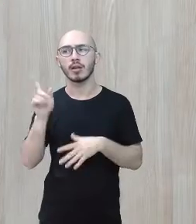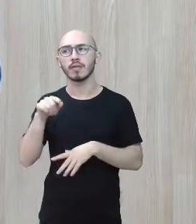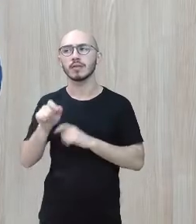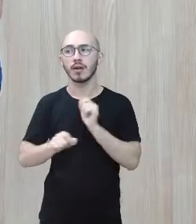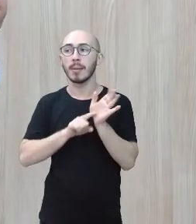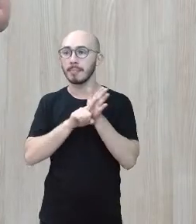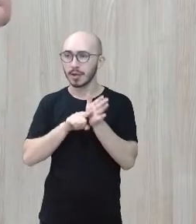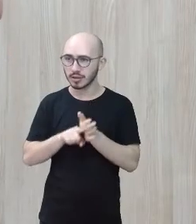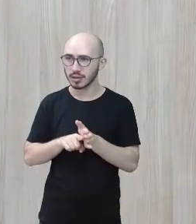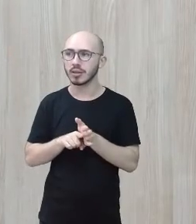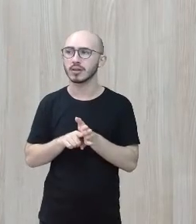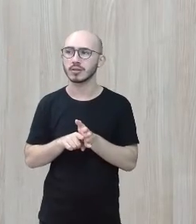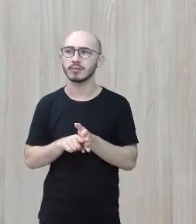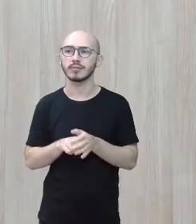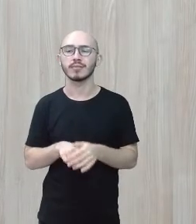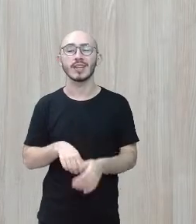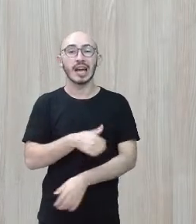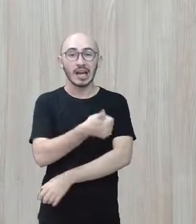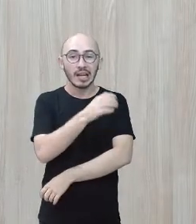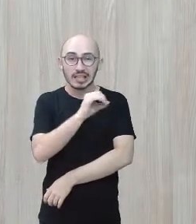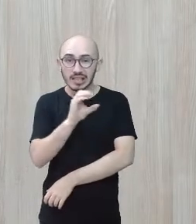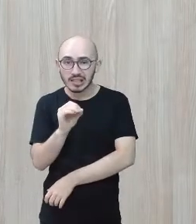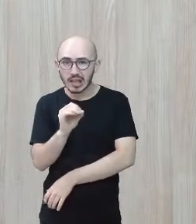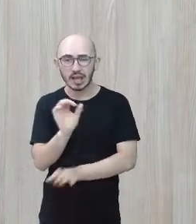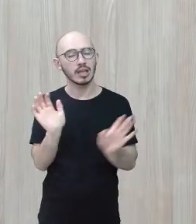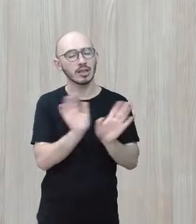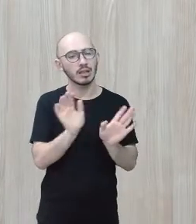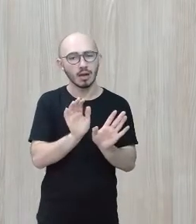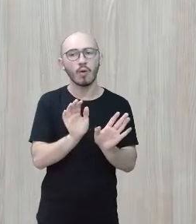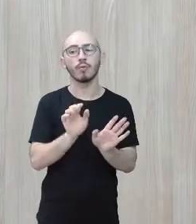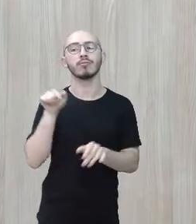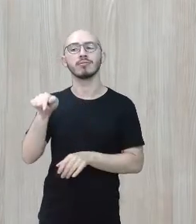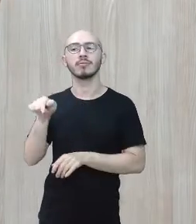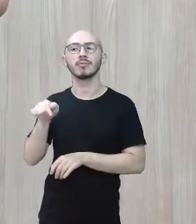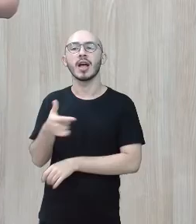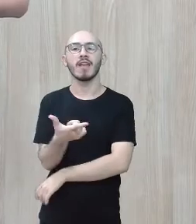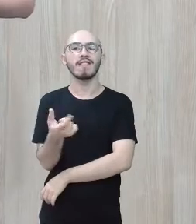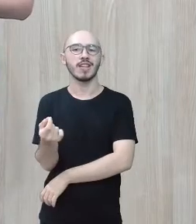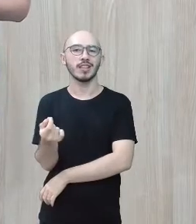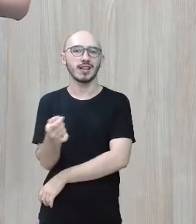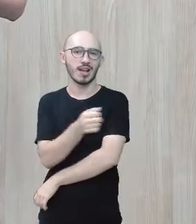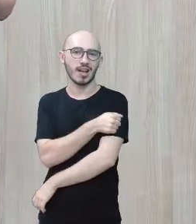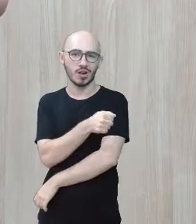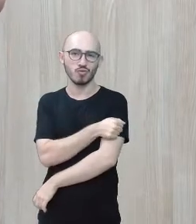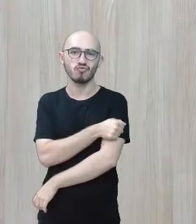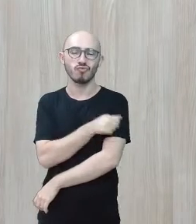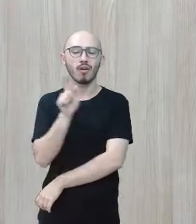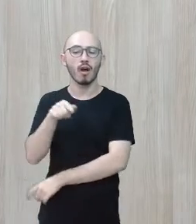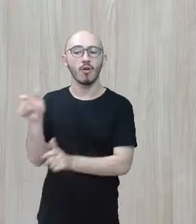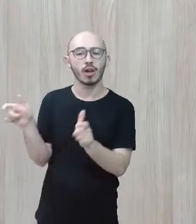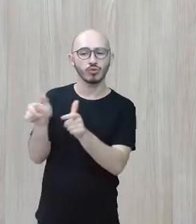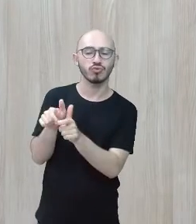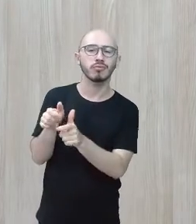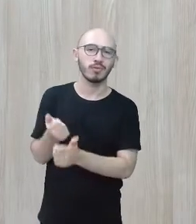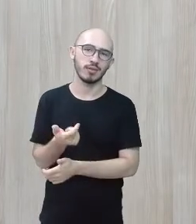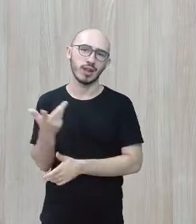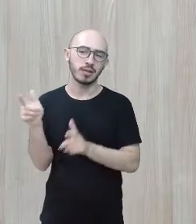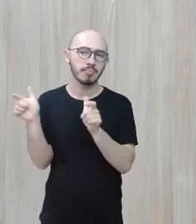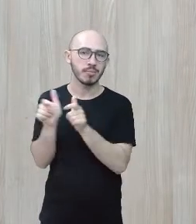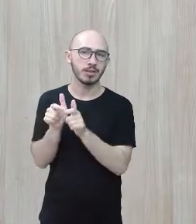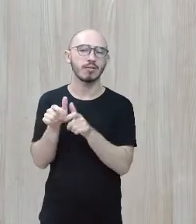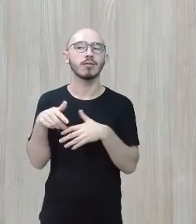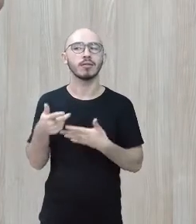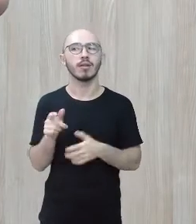pesquisa ao invés dos 100 com os 20 alunos. A gente vai estar observando agora uma quantidade menor. E aí a